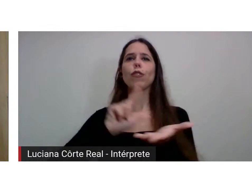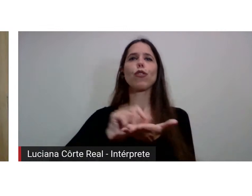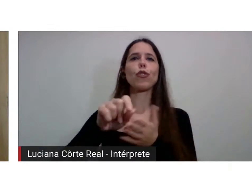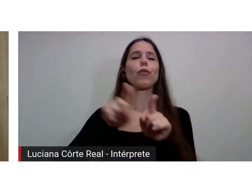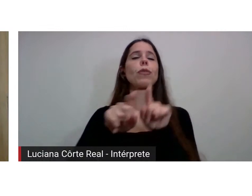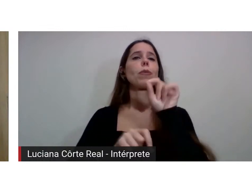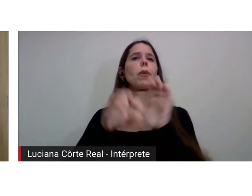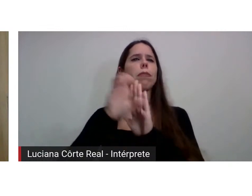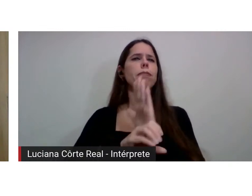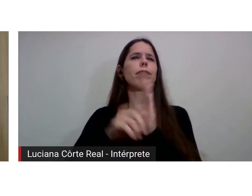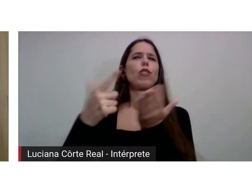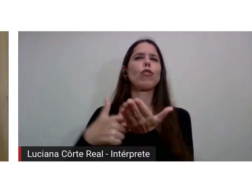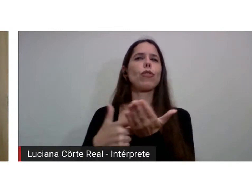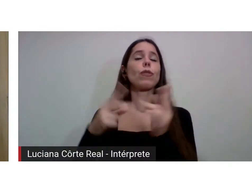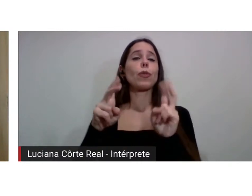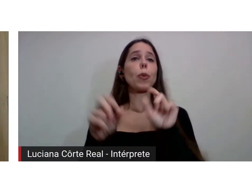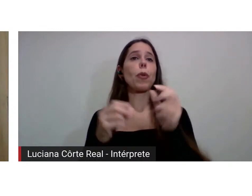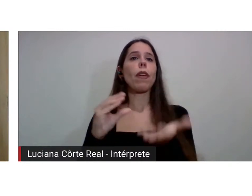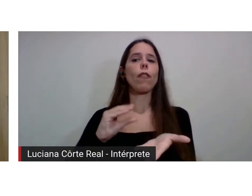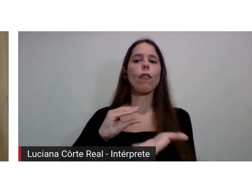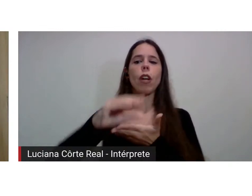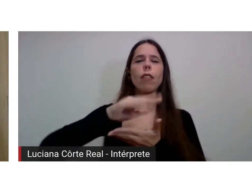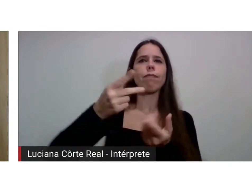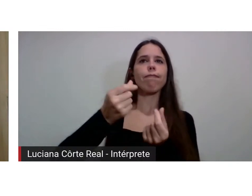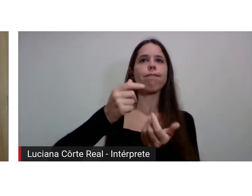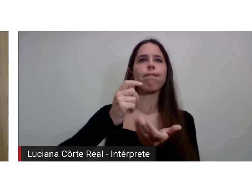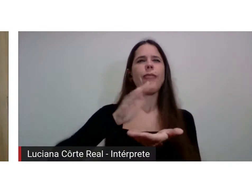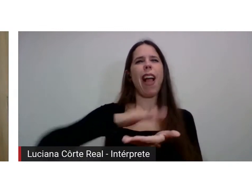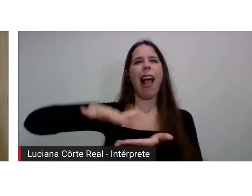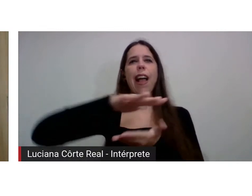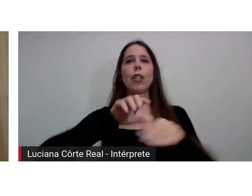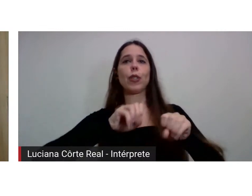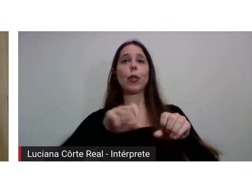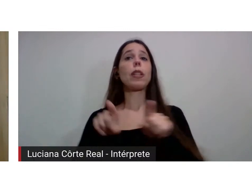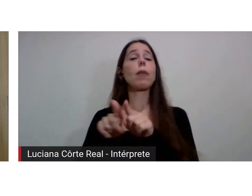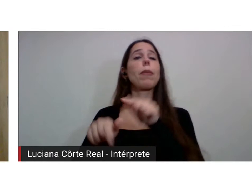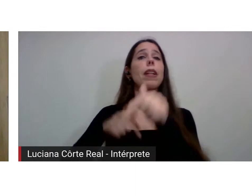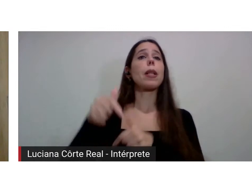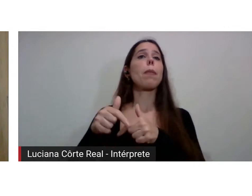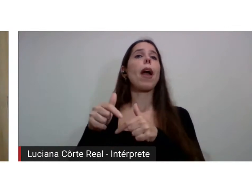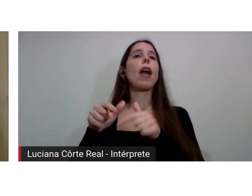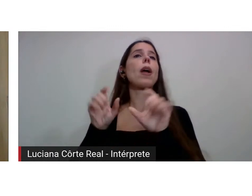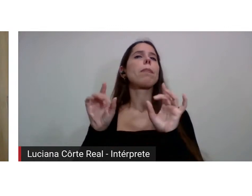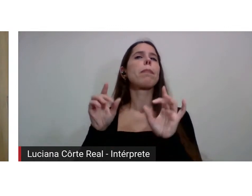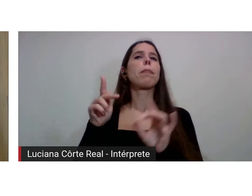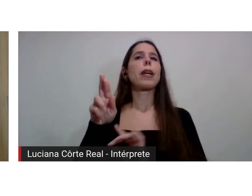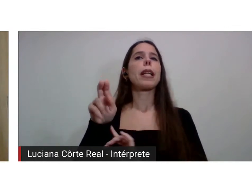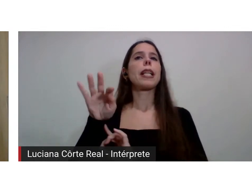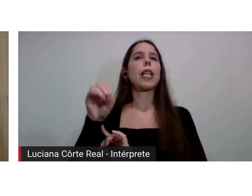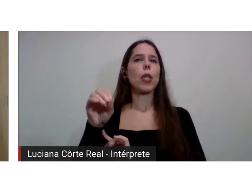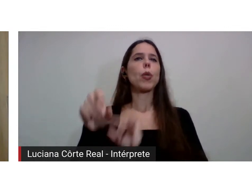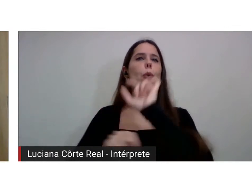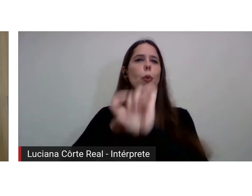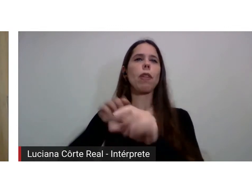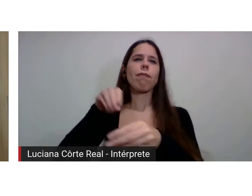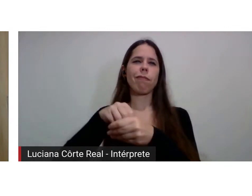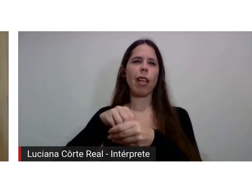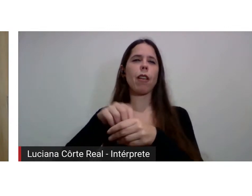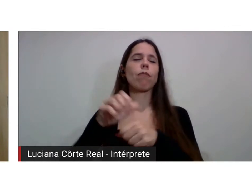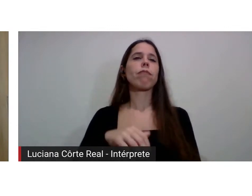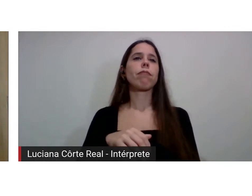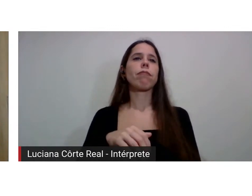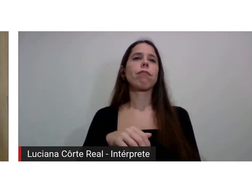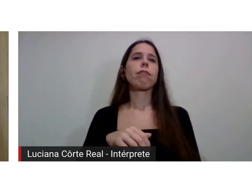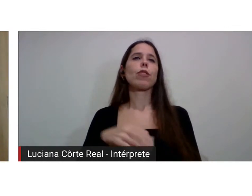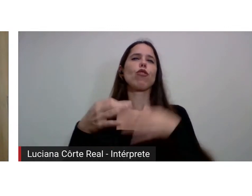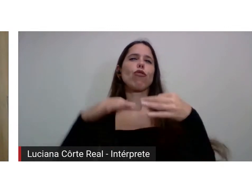financiamento da educação, ele tem atuado como perito, testemunha, nos tribunais estaduais e federais, nos